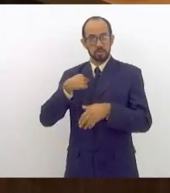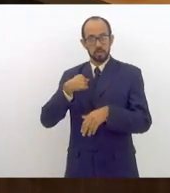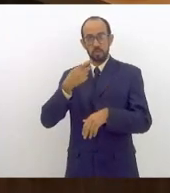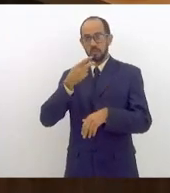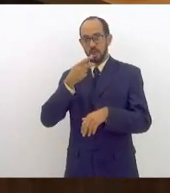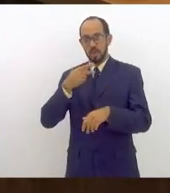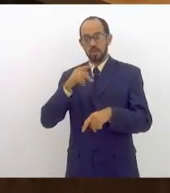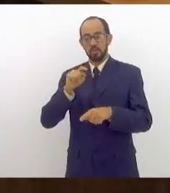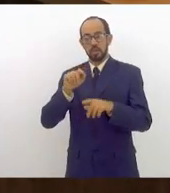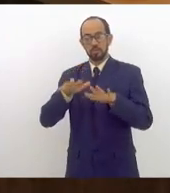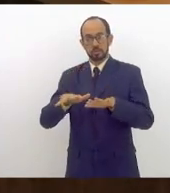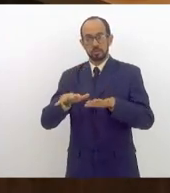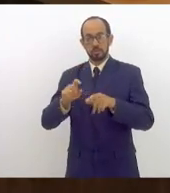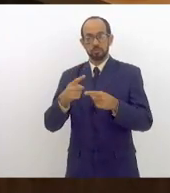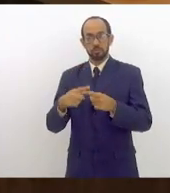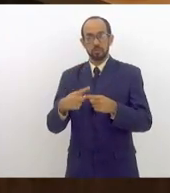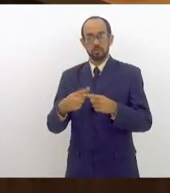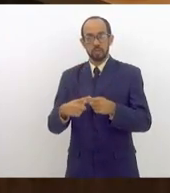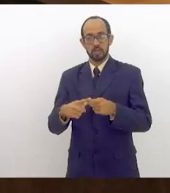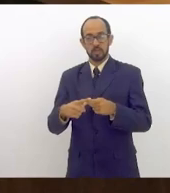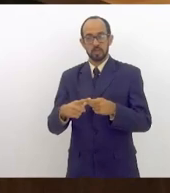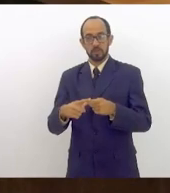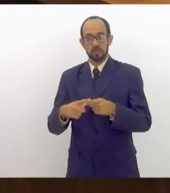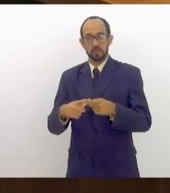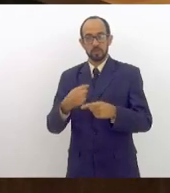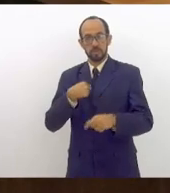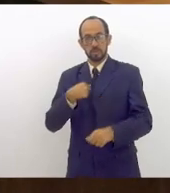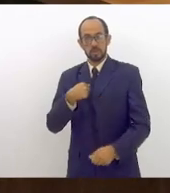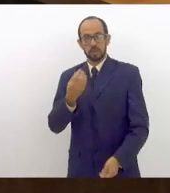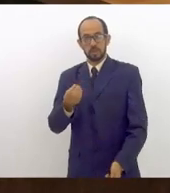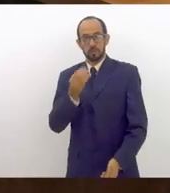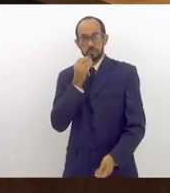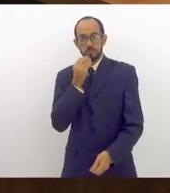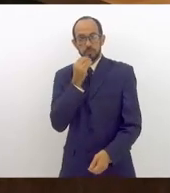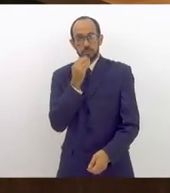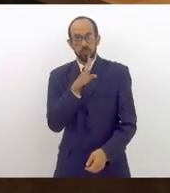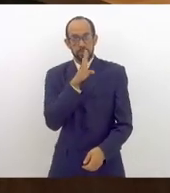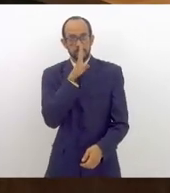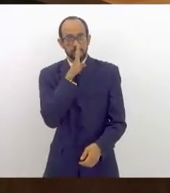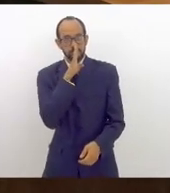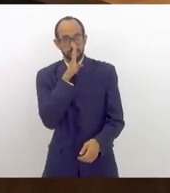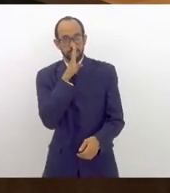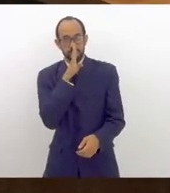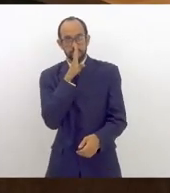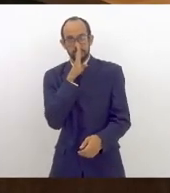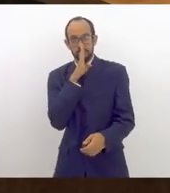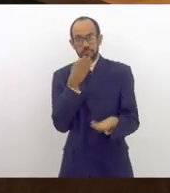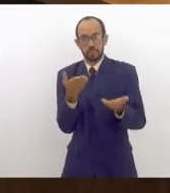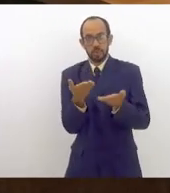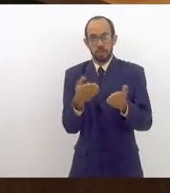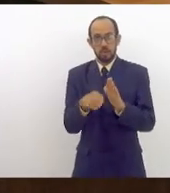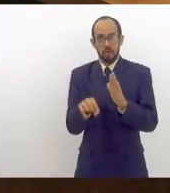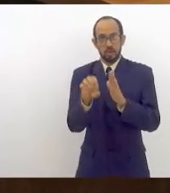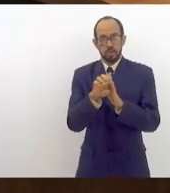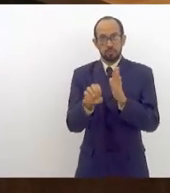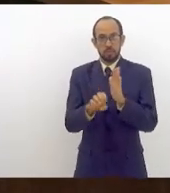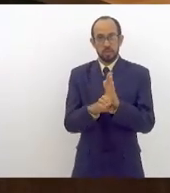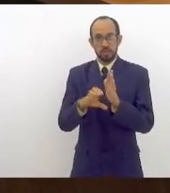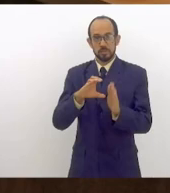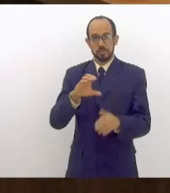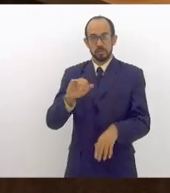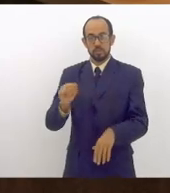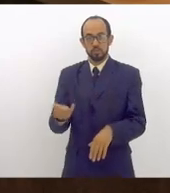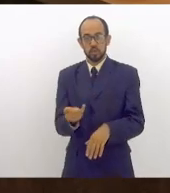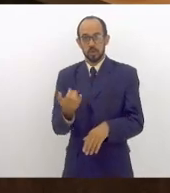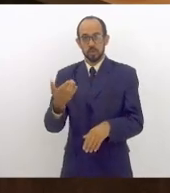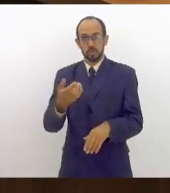isso porque poderia eu ficar quieto e agora está emendando a CCJ, botar os